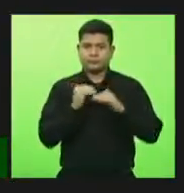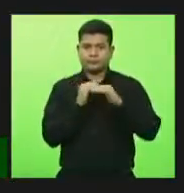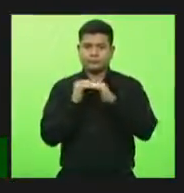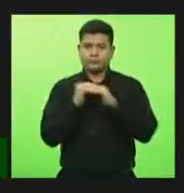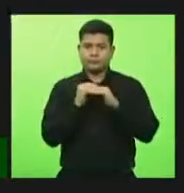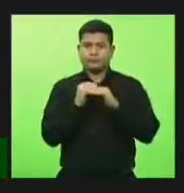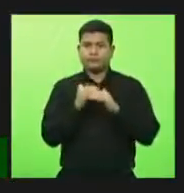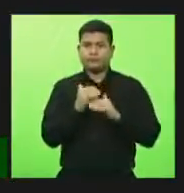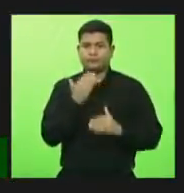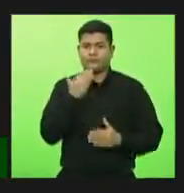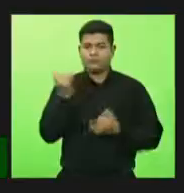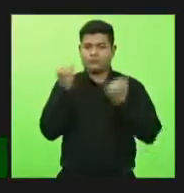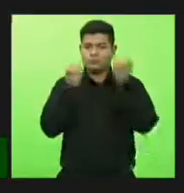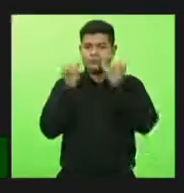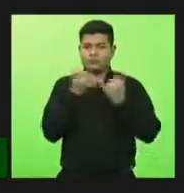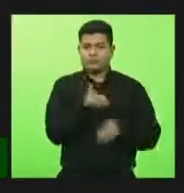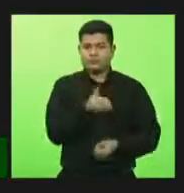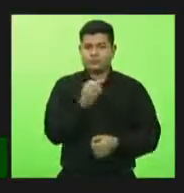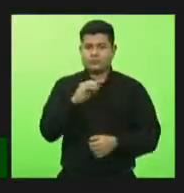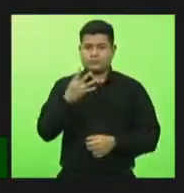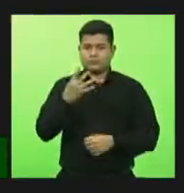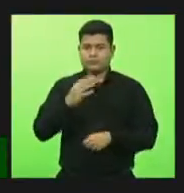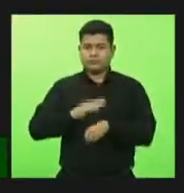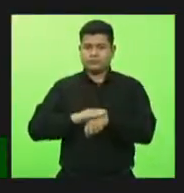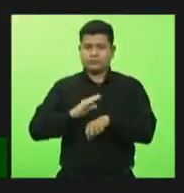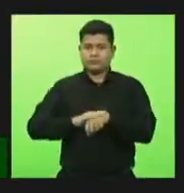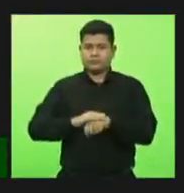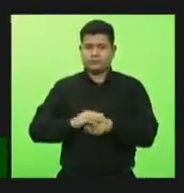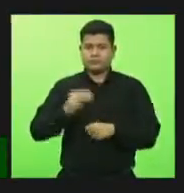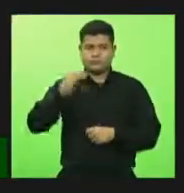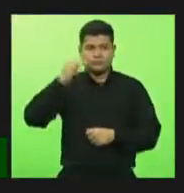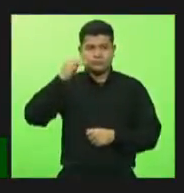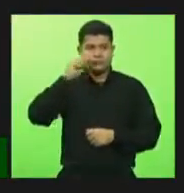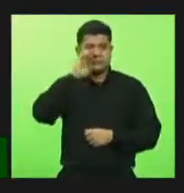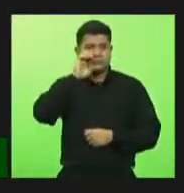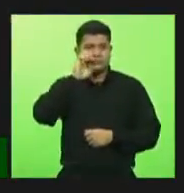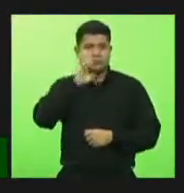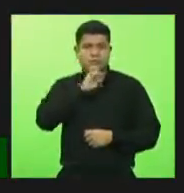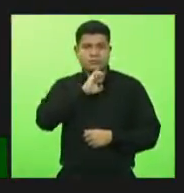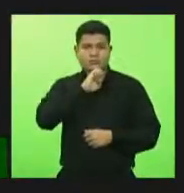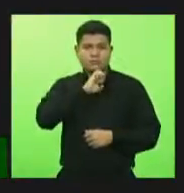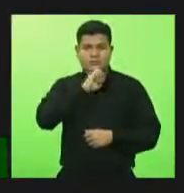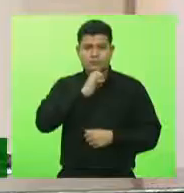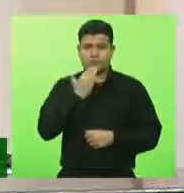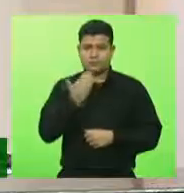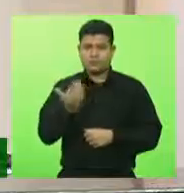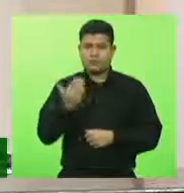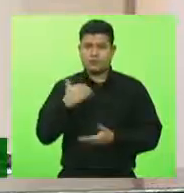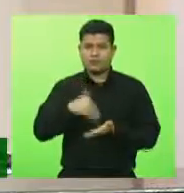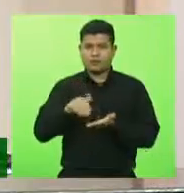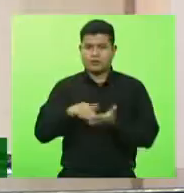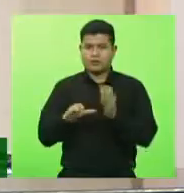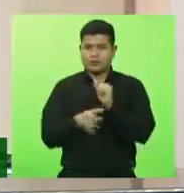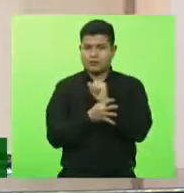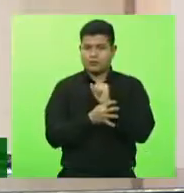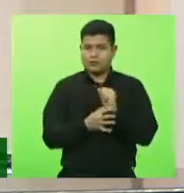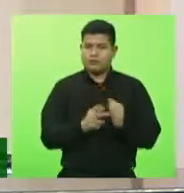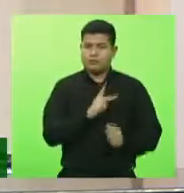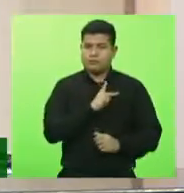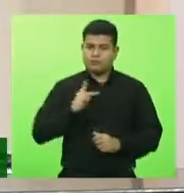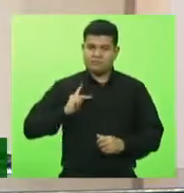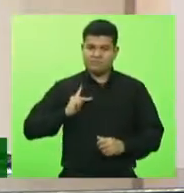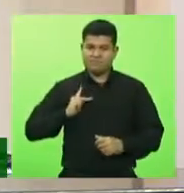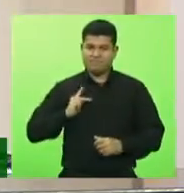unanimidade. Pedido de informação 604, autor deputado Felipe Estevam, solicitando ao secretário de Estado da Segurança Pública informações acerca